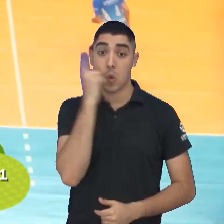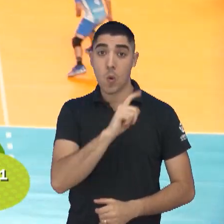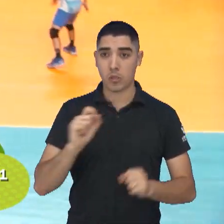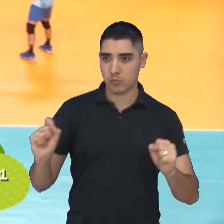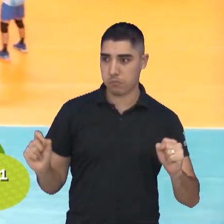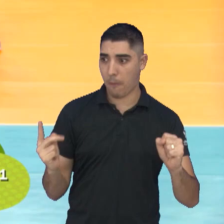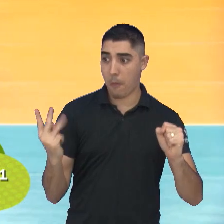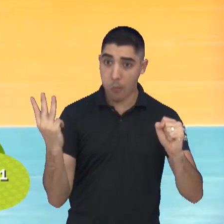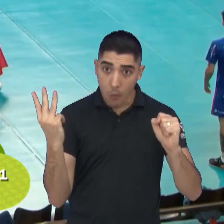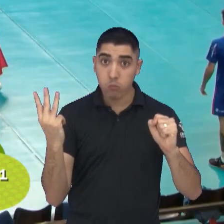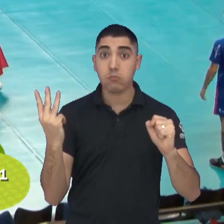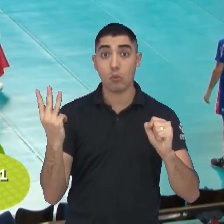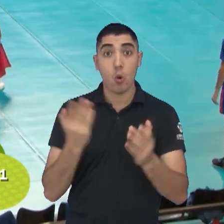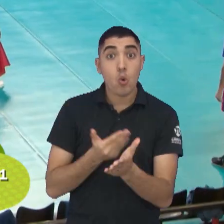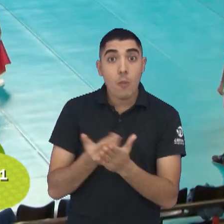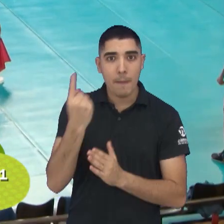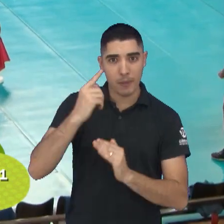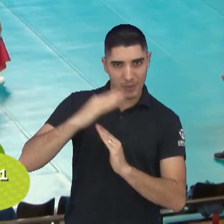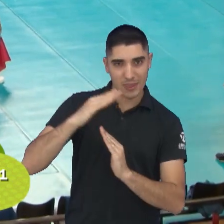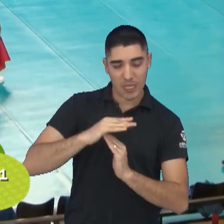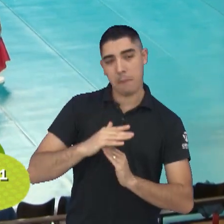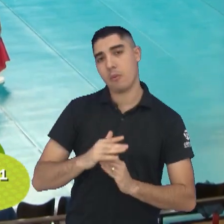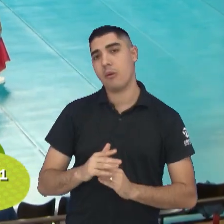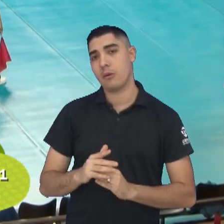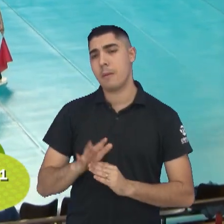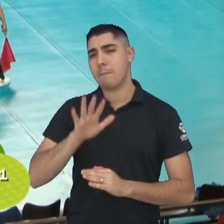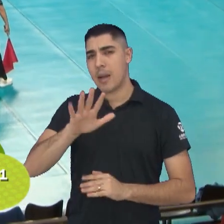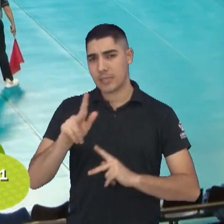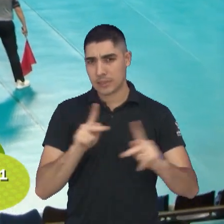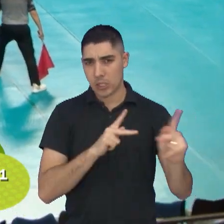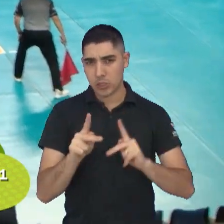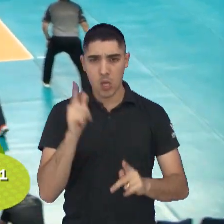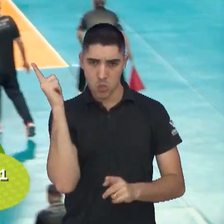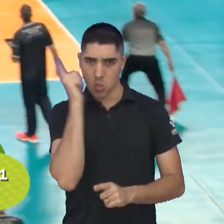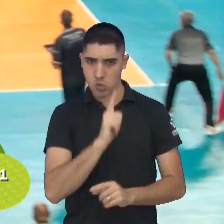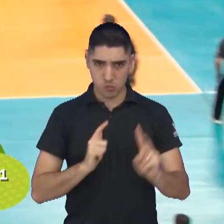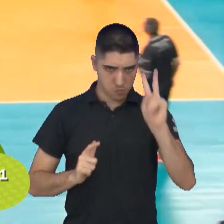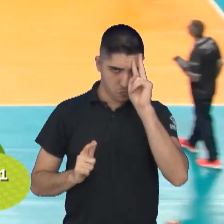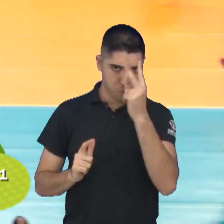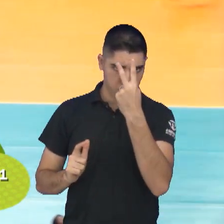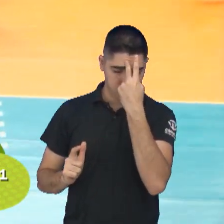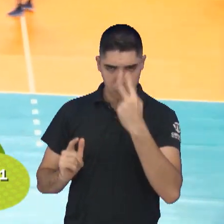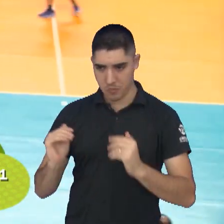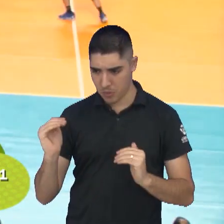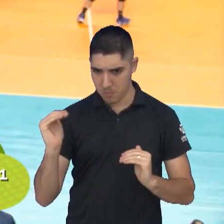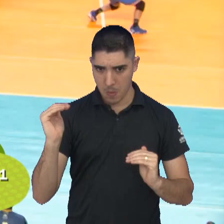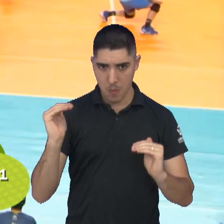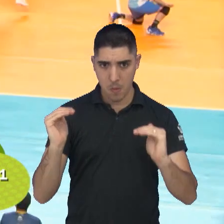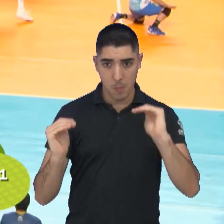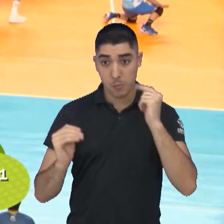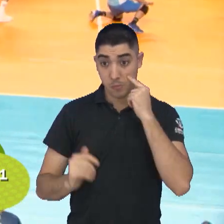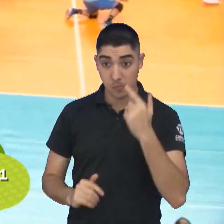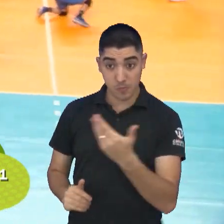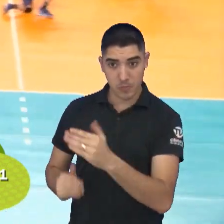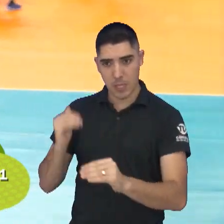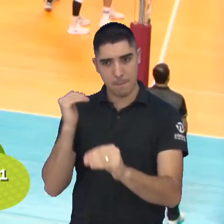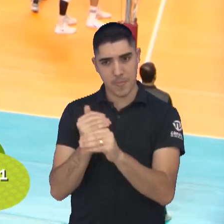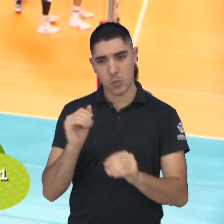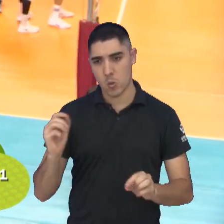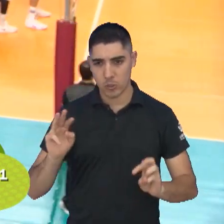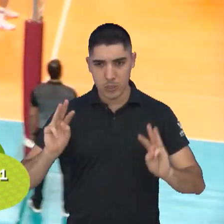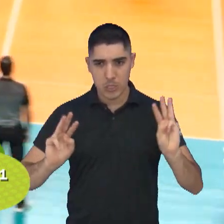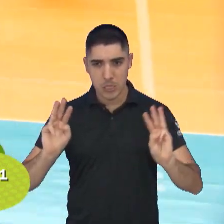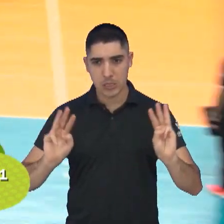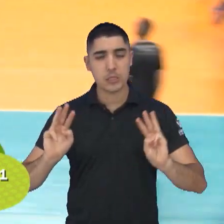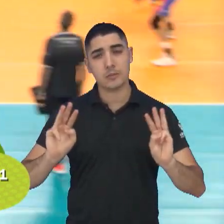no começo do set. Mas com o tempo, o São José se achou em quadra. Com esse ace do Ademar, empatou a partida.